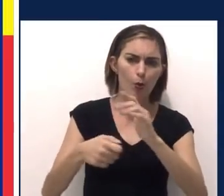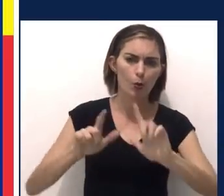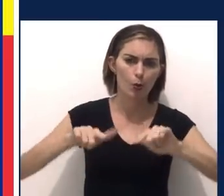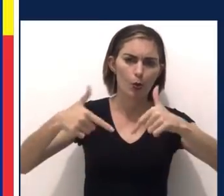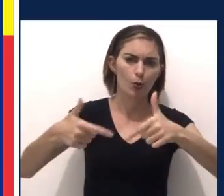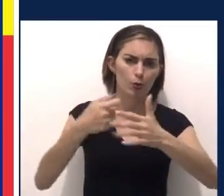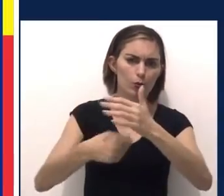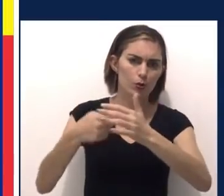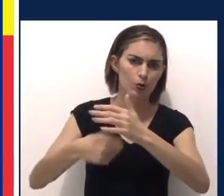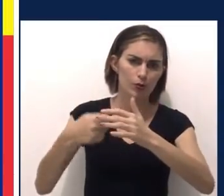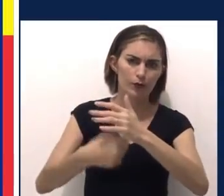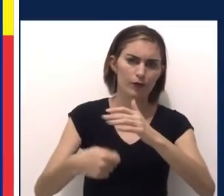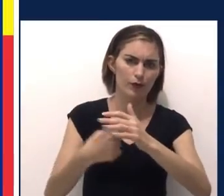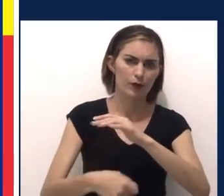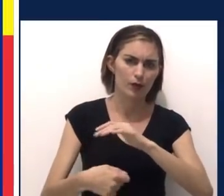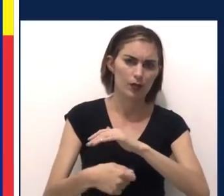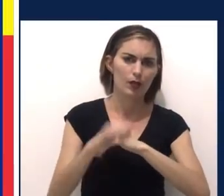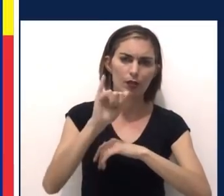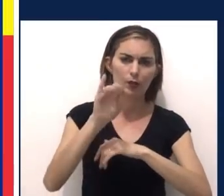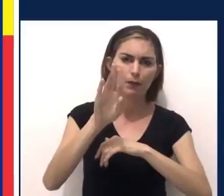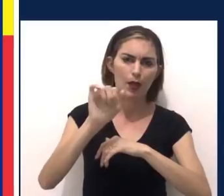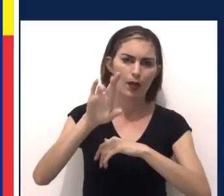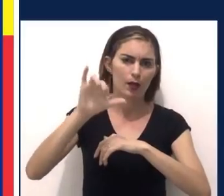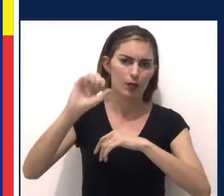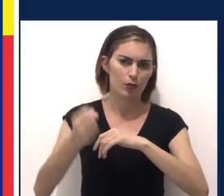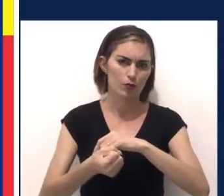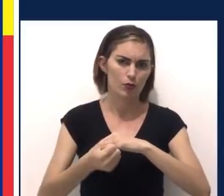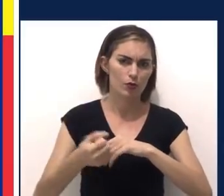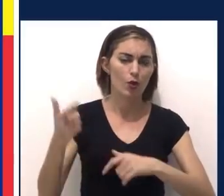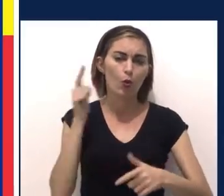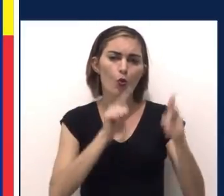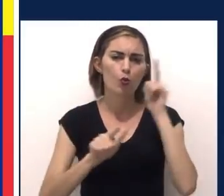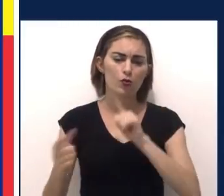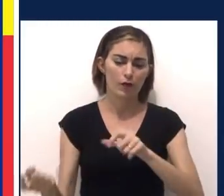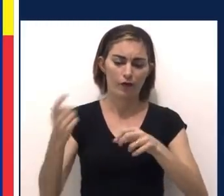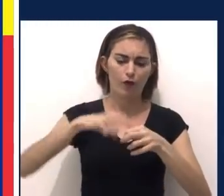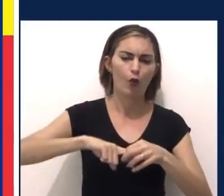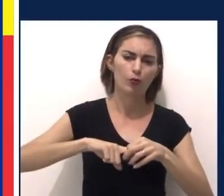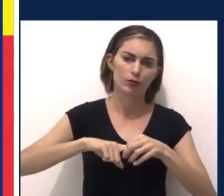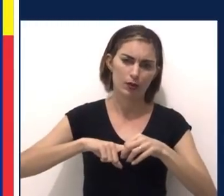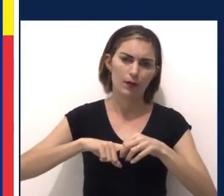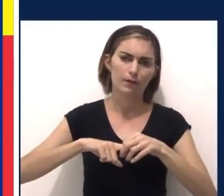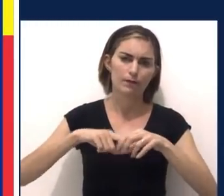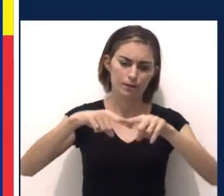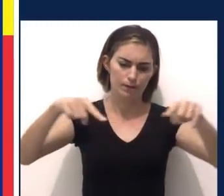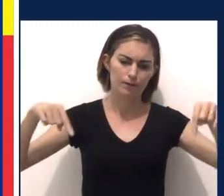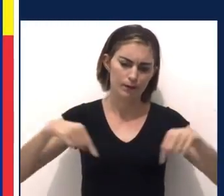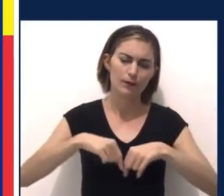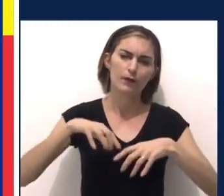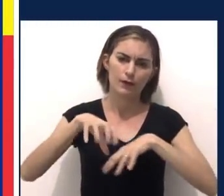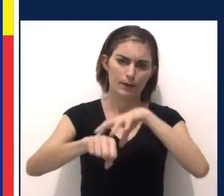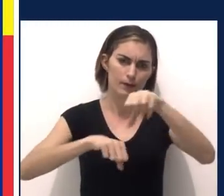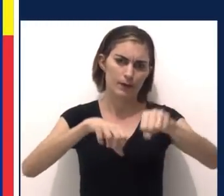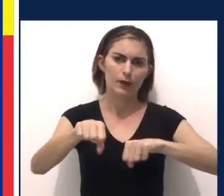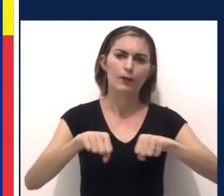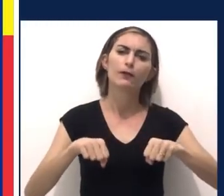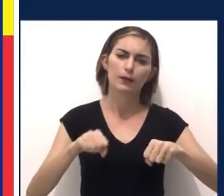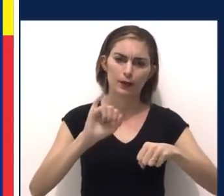luta empreendida pelos ibéricos para retomar o quê? Retomar a